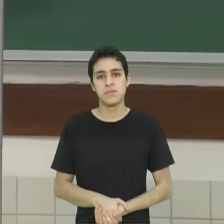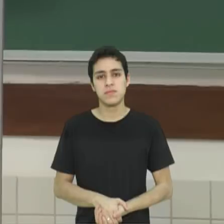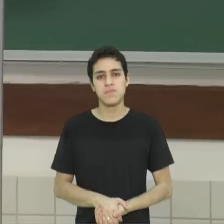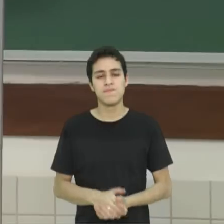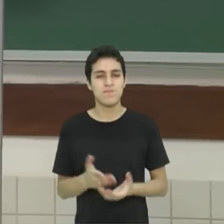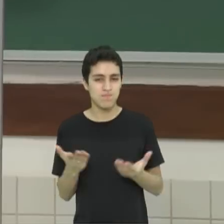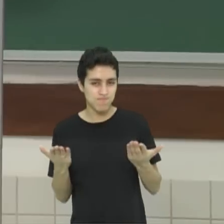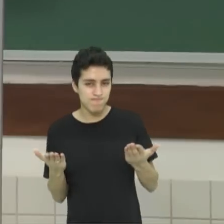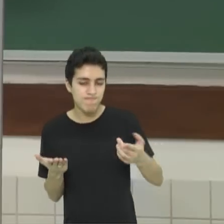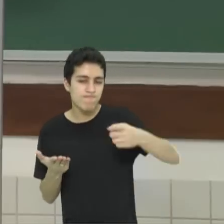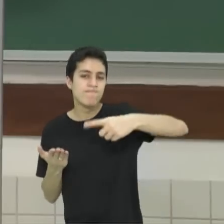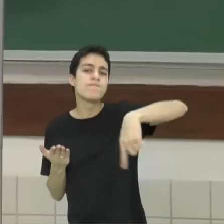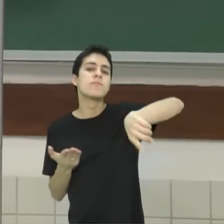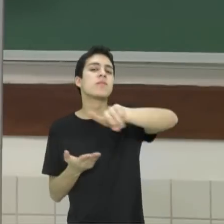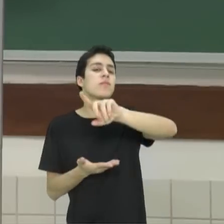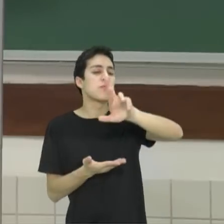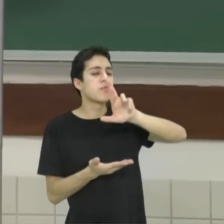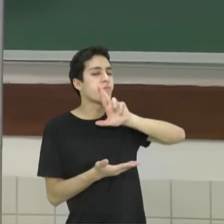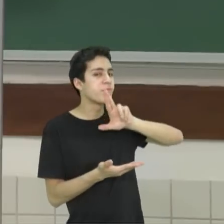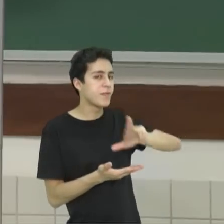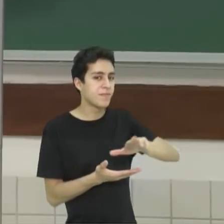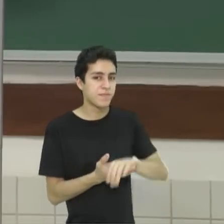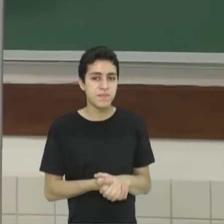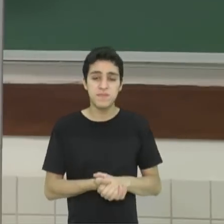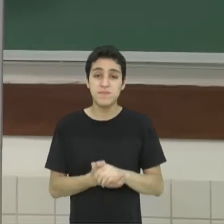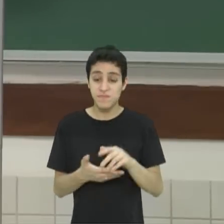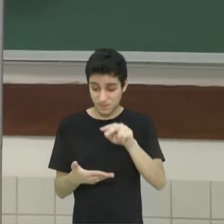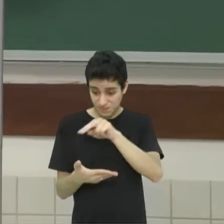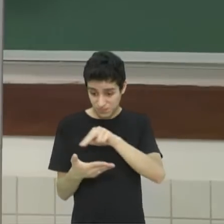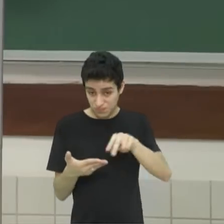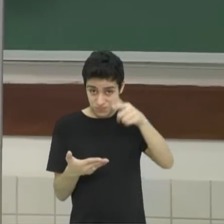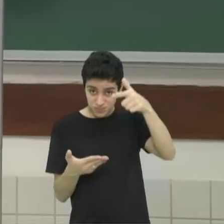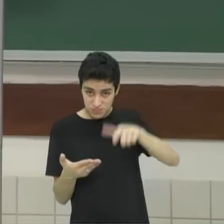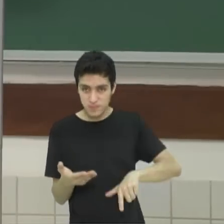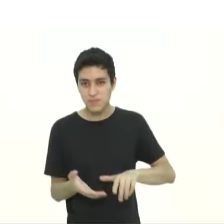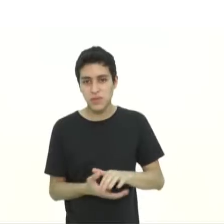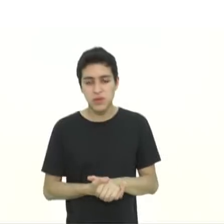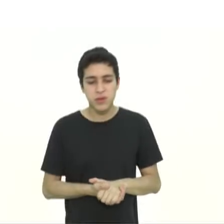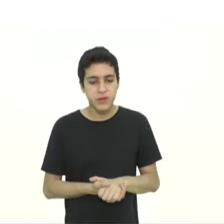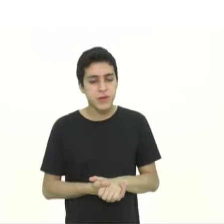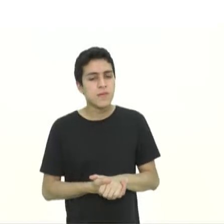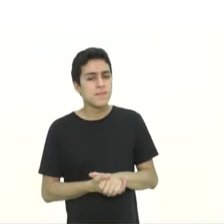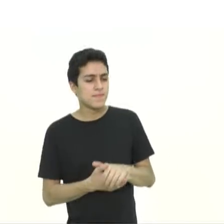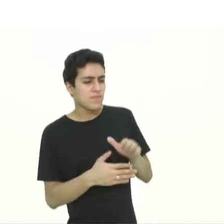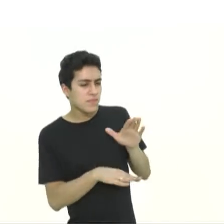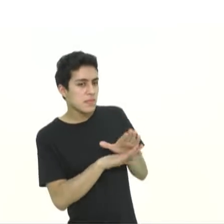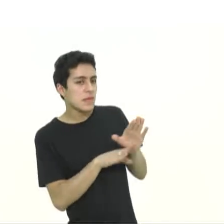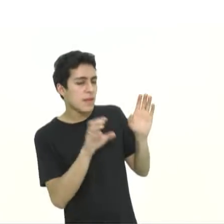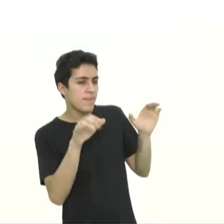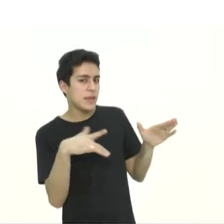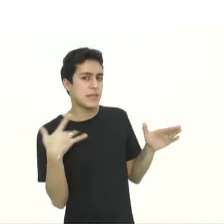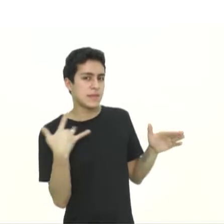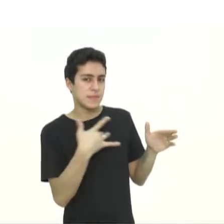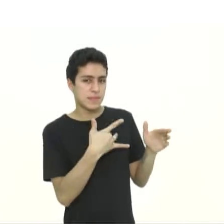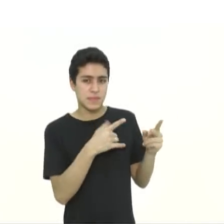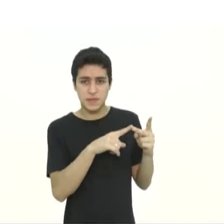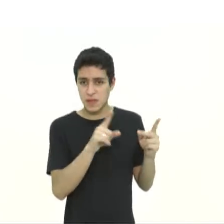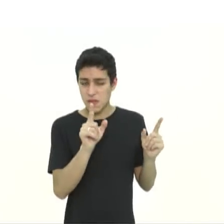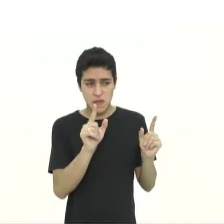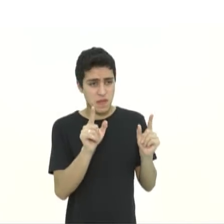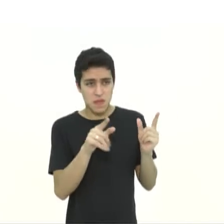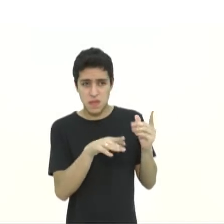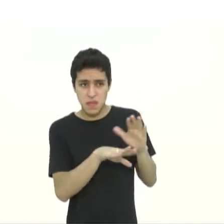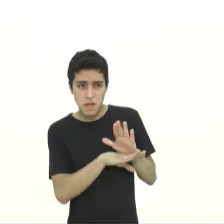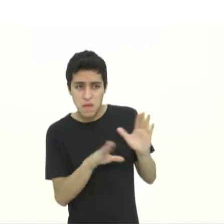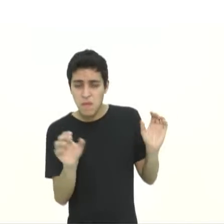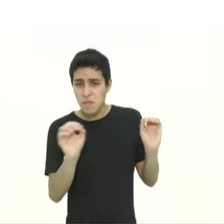E aí, o que você respondeu? Vamos ler novamente? Fazem bem à saúde, mal à saúde, não devem ser